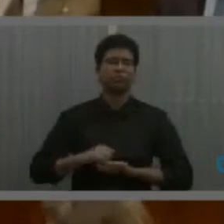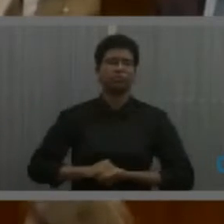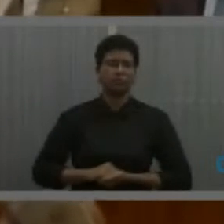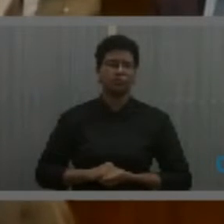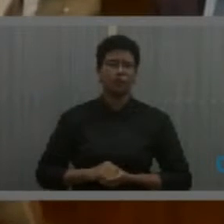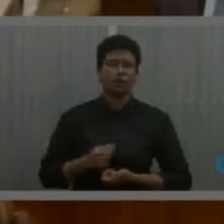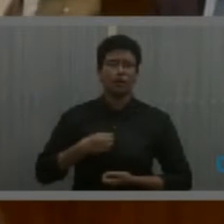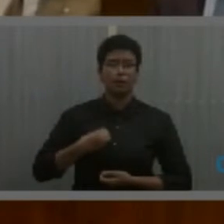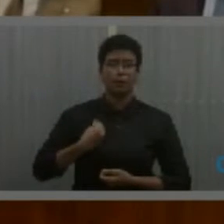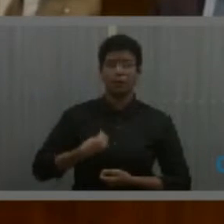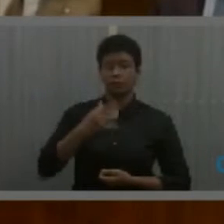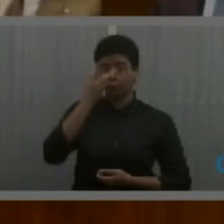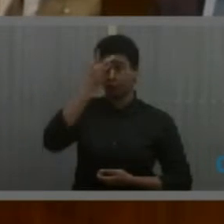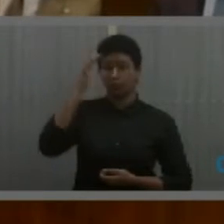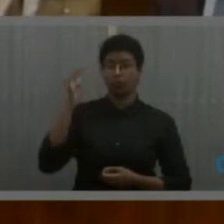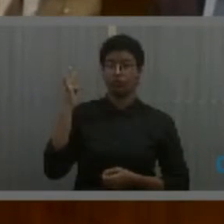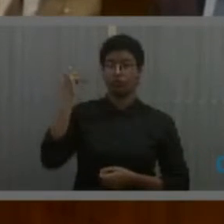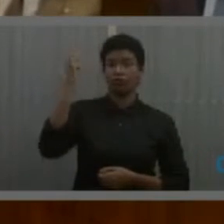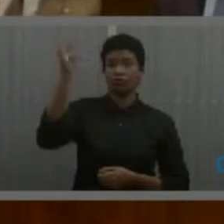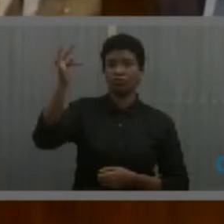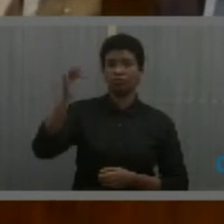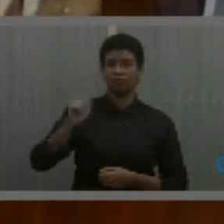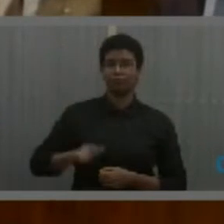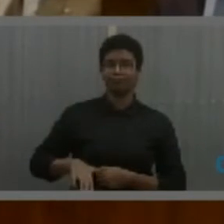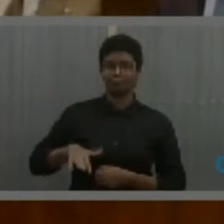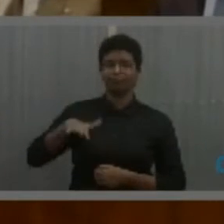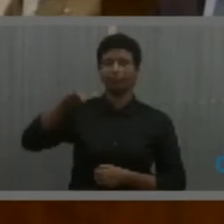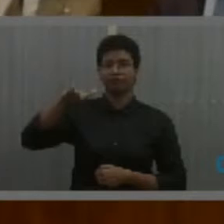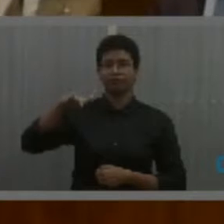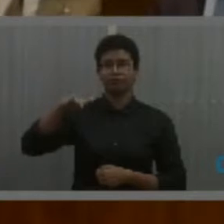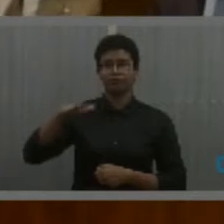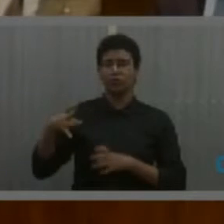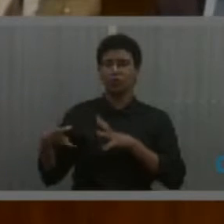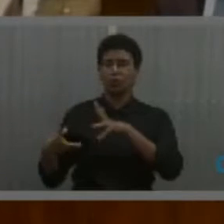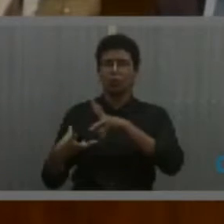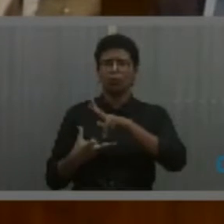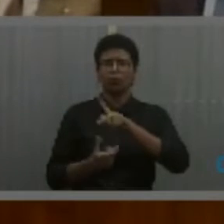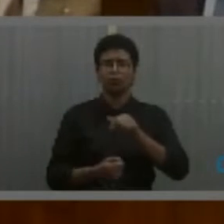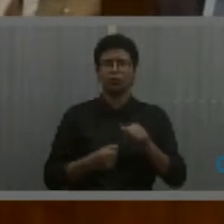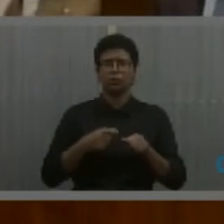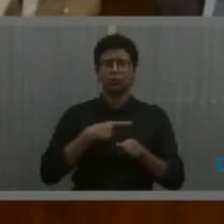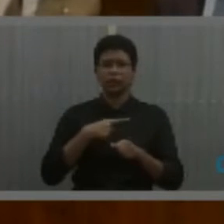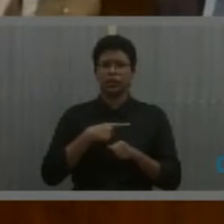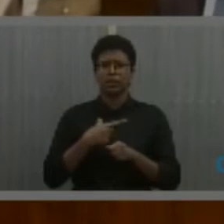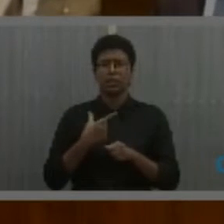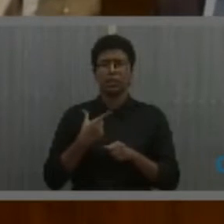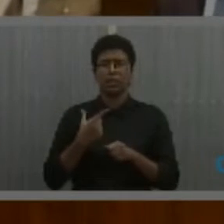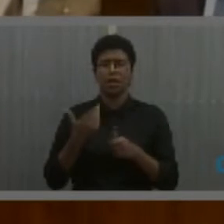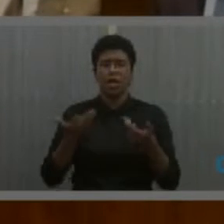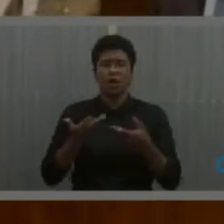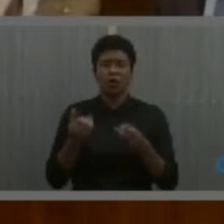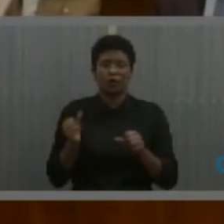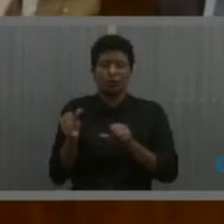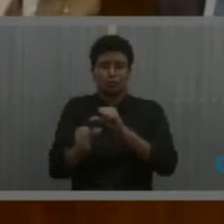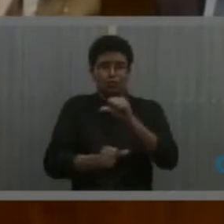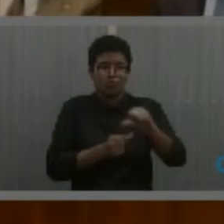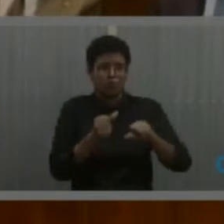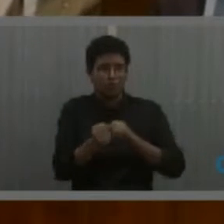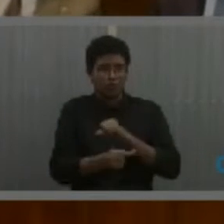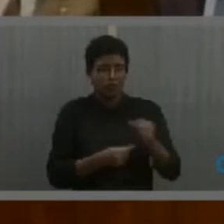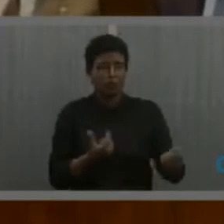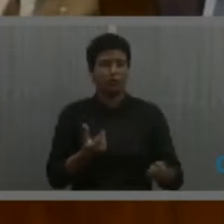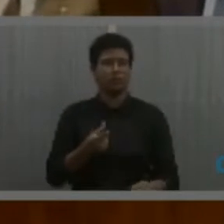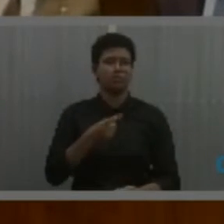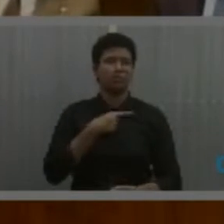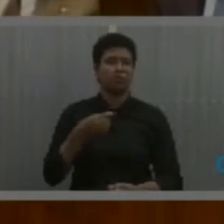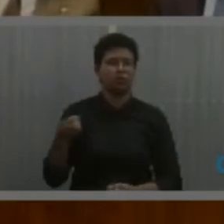as gerações vindouras. O mundo passa por um momento de grandes modificações, com o surgimento